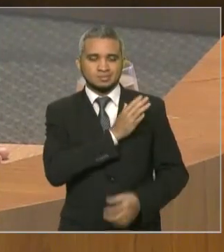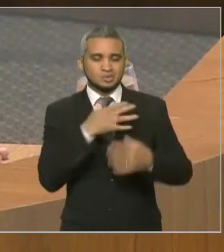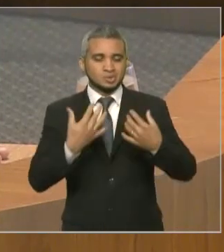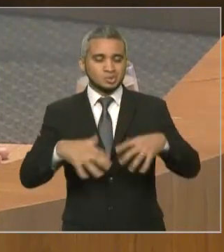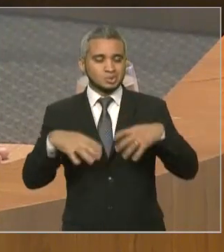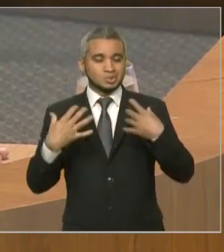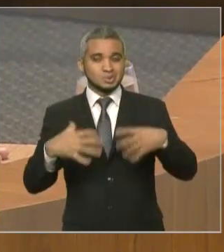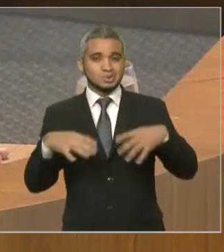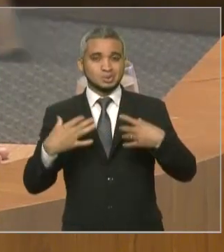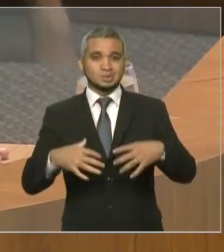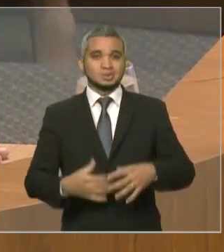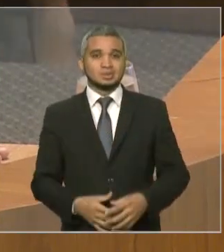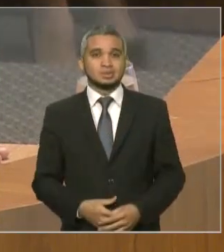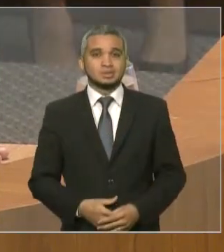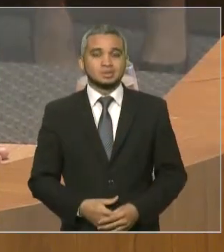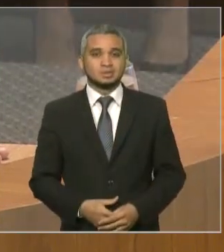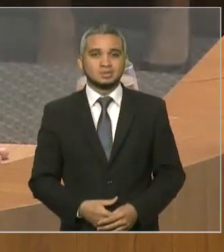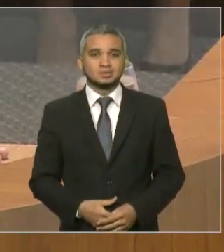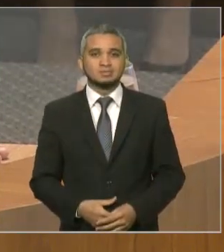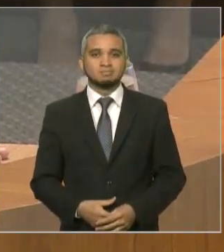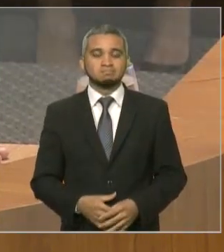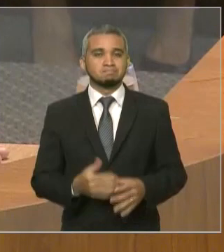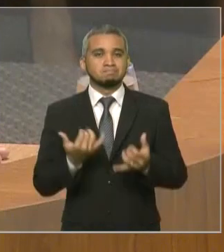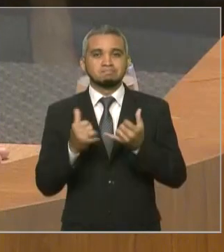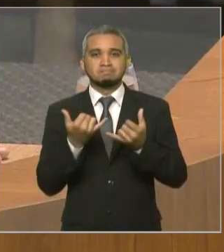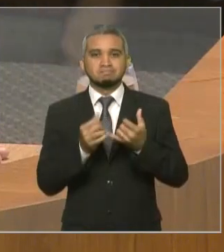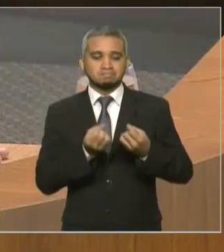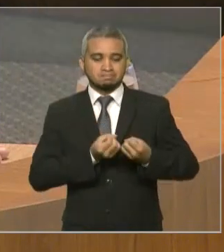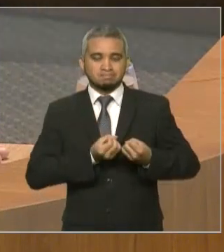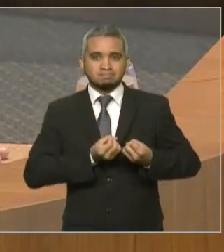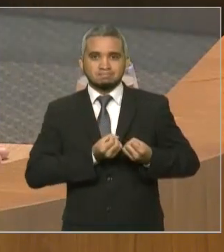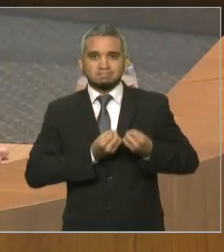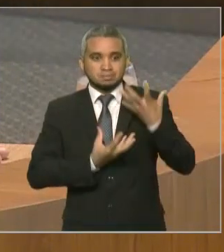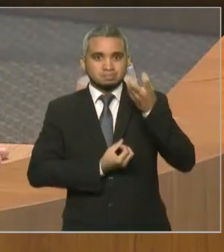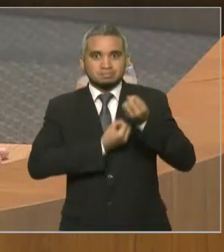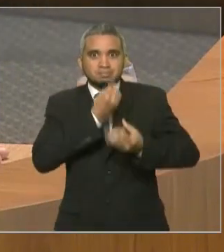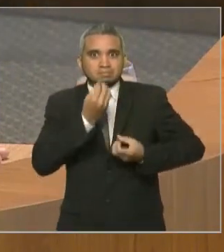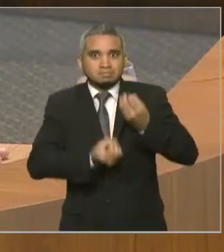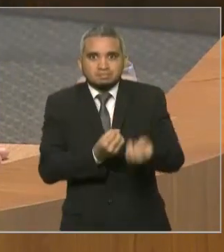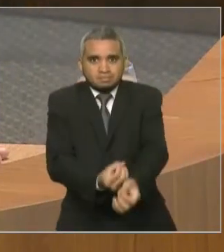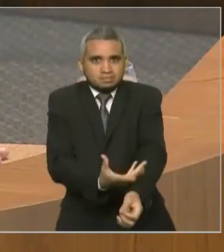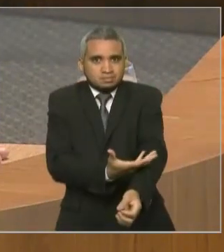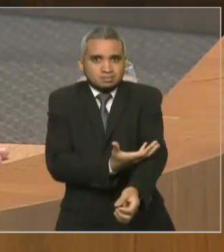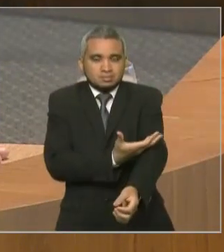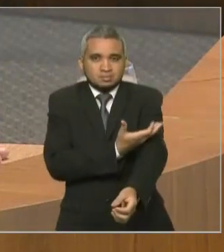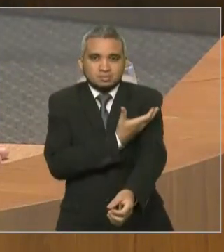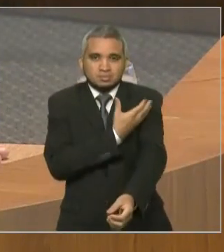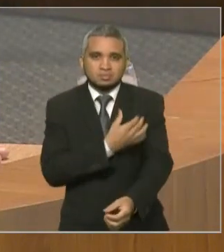Quanta explosão vulcânica de emoção.